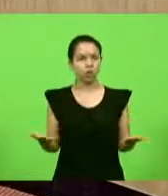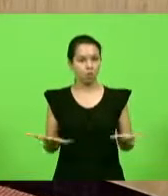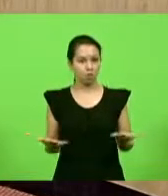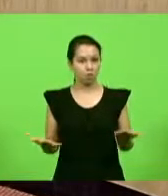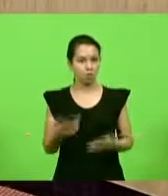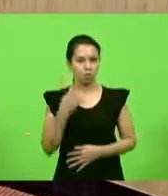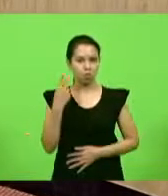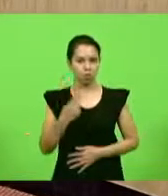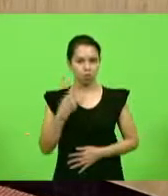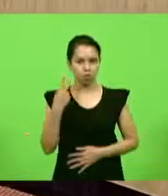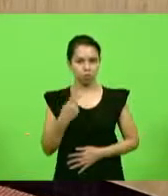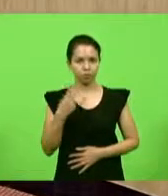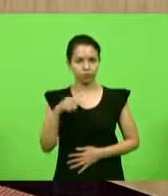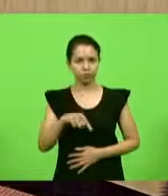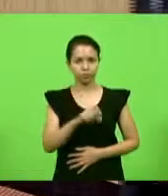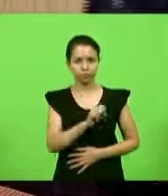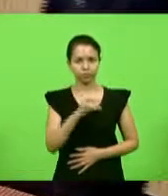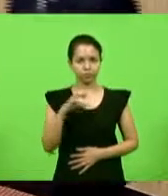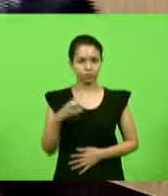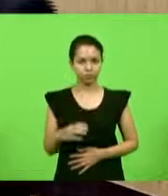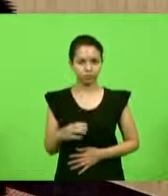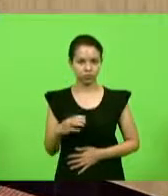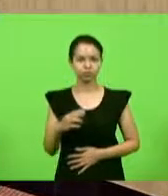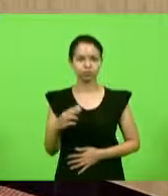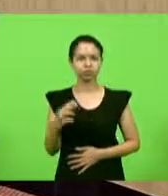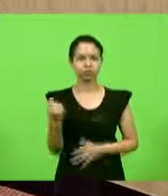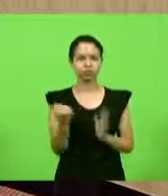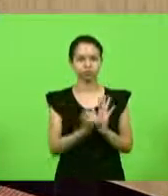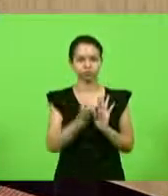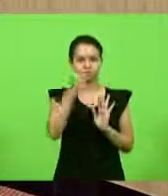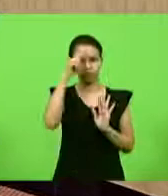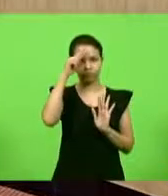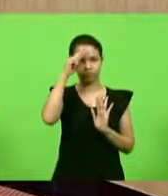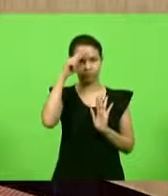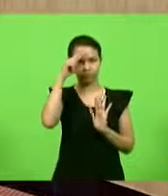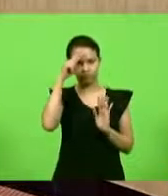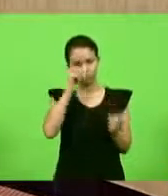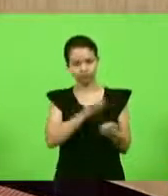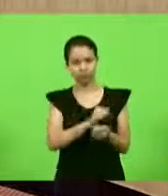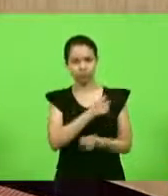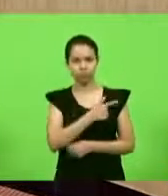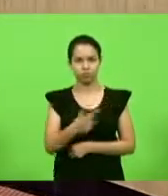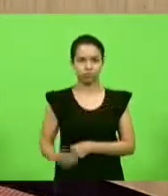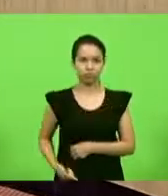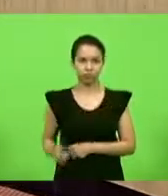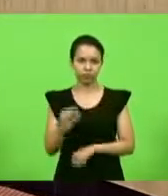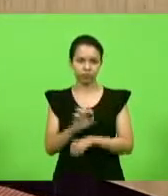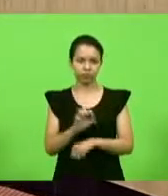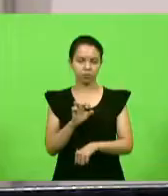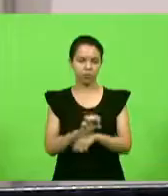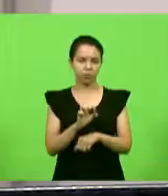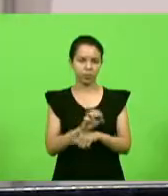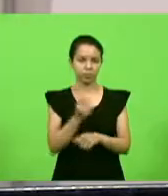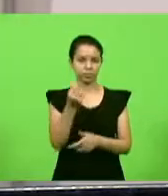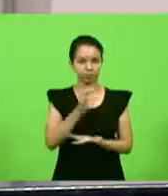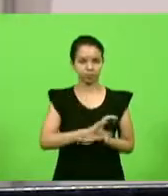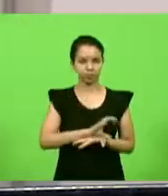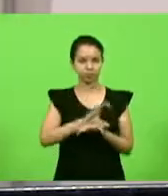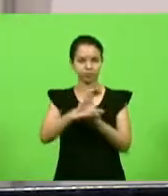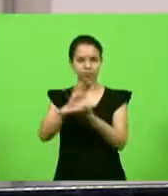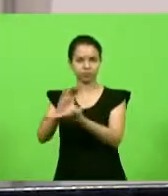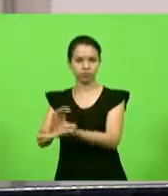parlamento catarinense faz história. Ao lado do governo do Estado, esse investimento